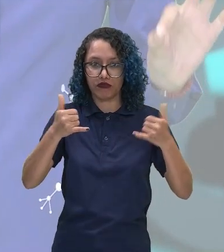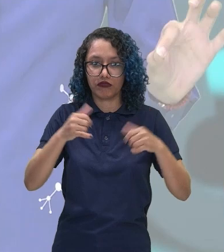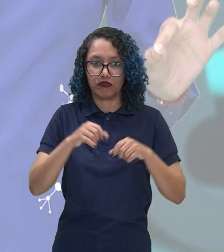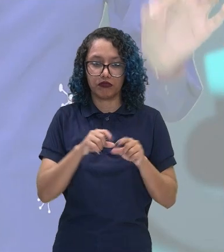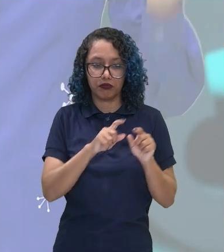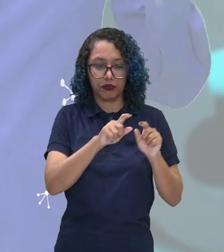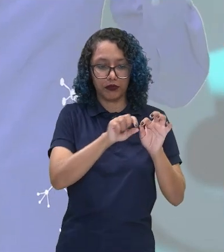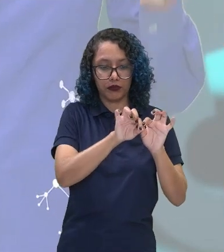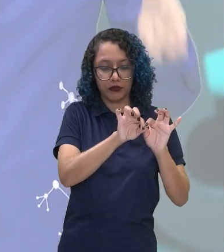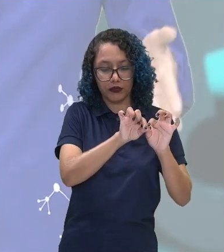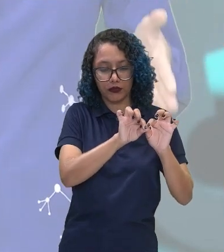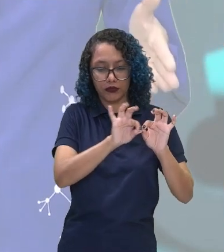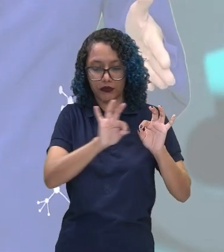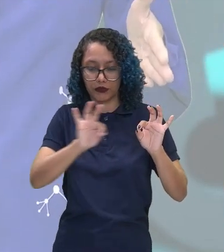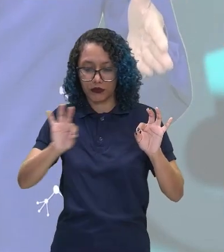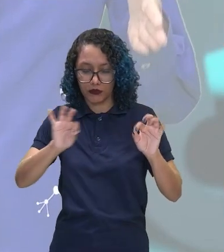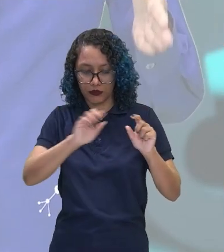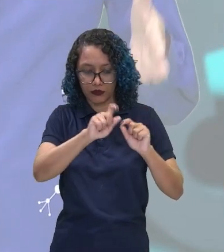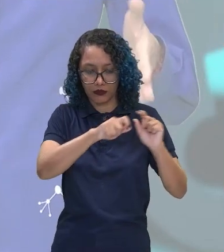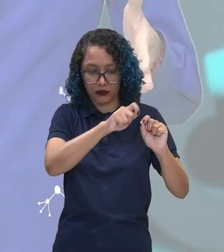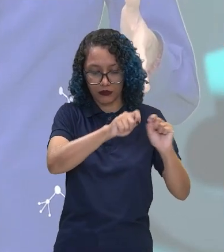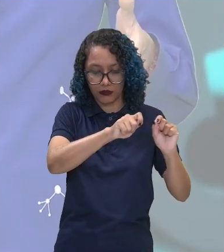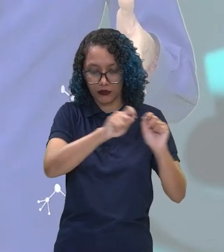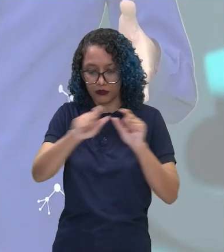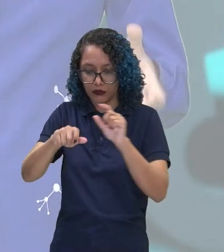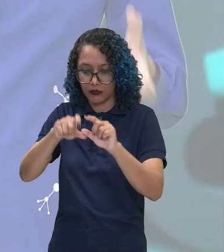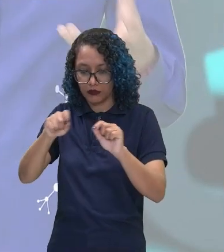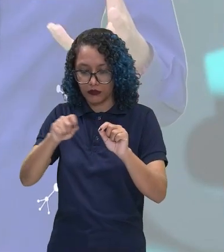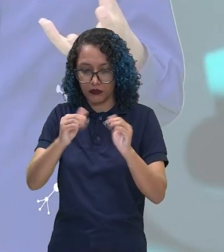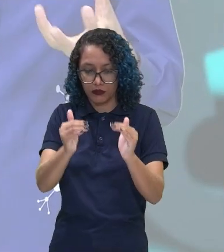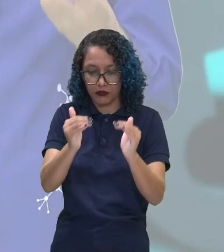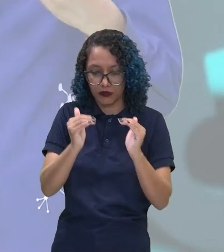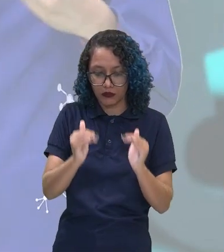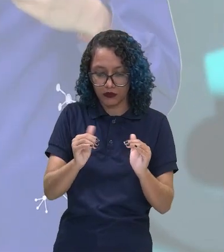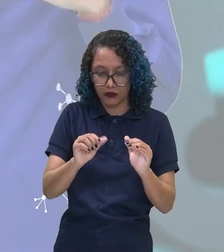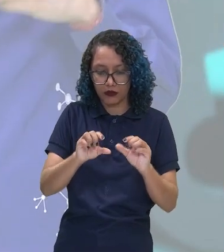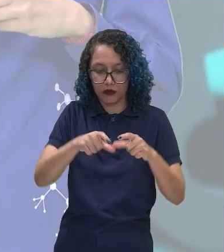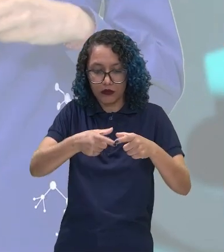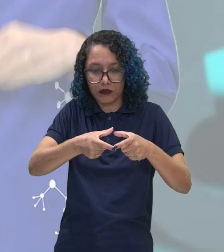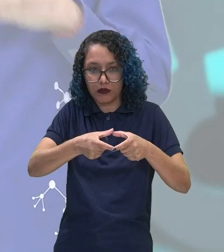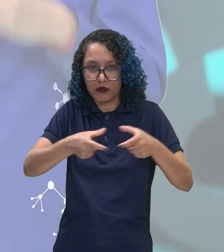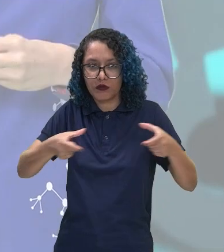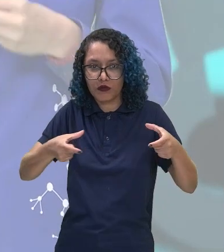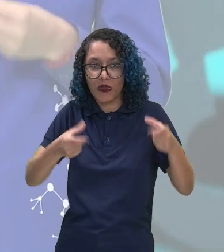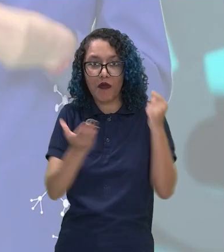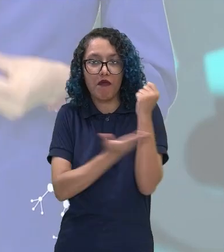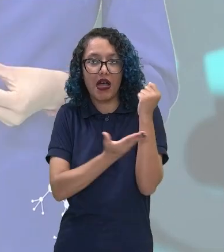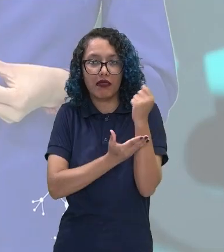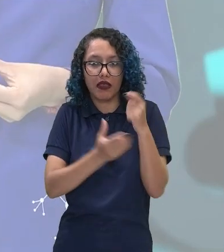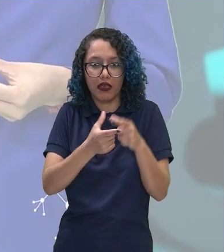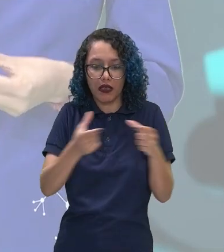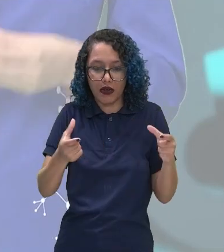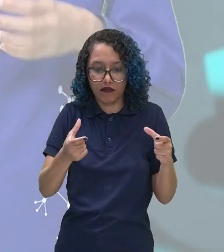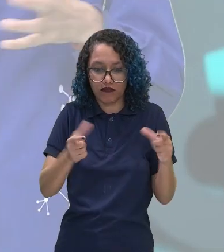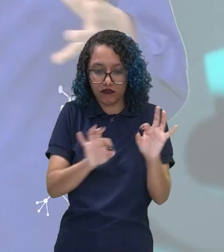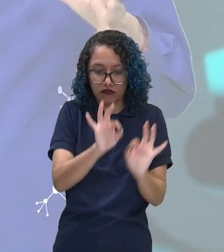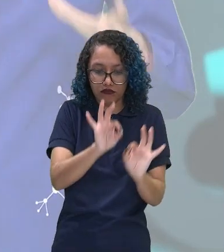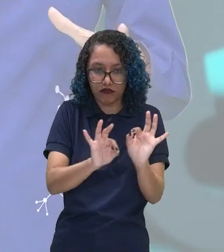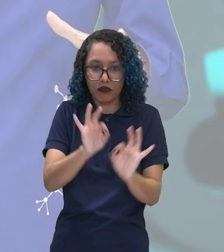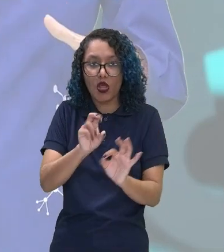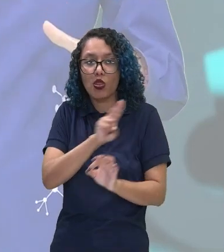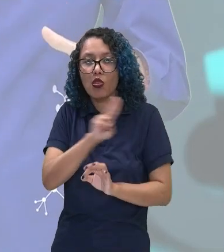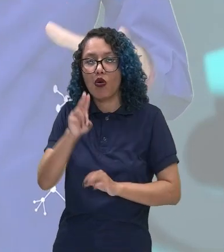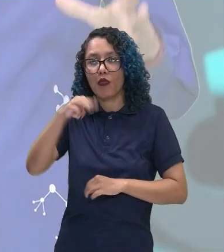ponto ao outro em cima de um pedaço de madeira, né? E isso a gente vai chamar de monocórdio.